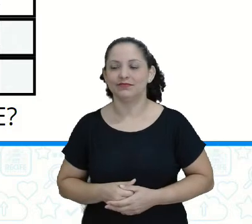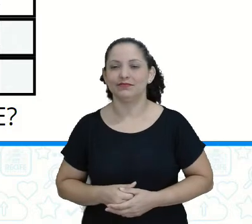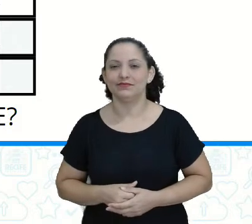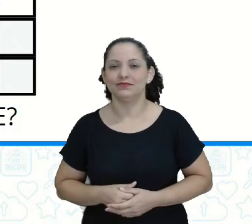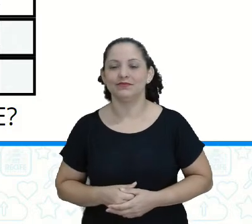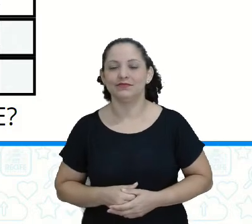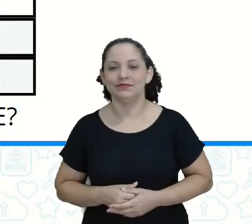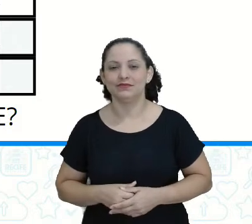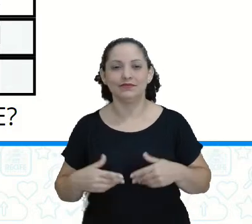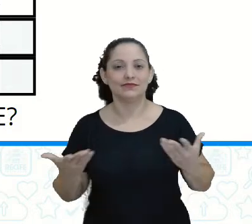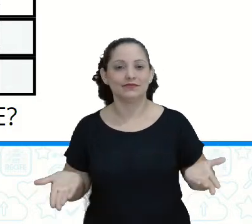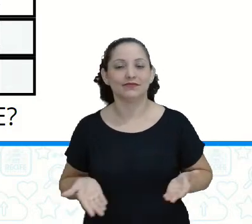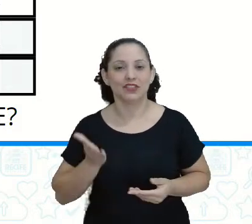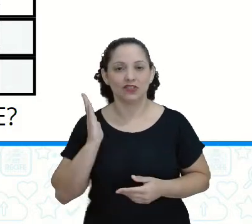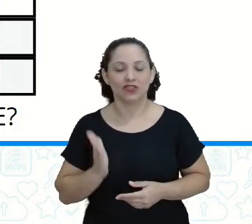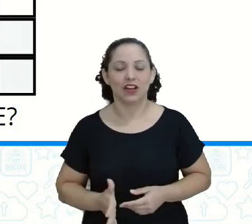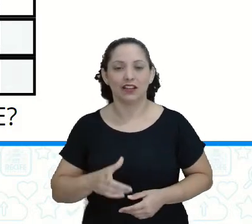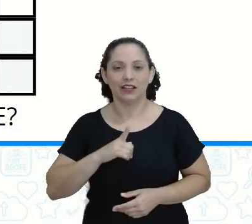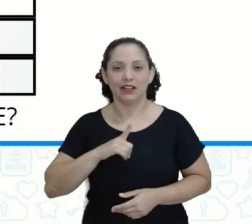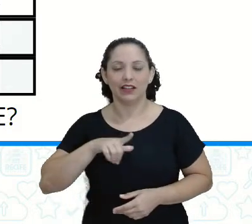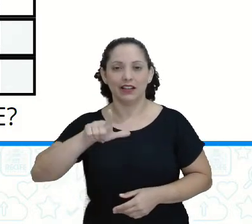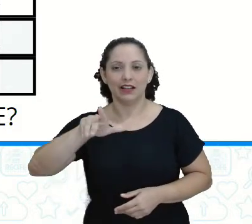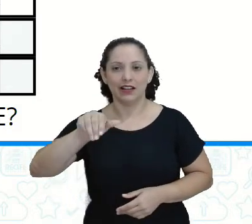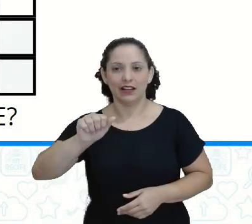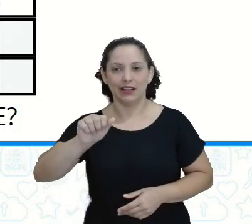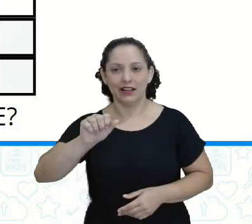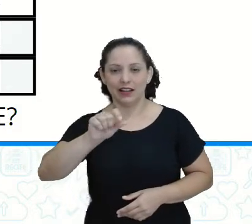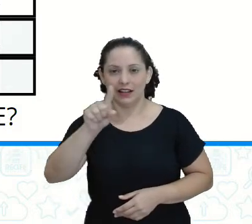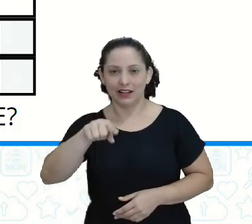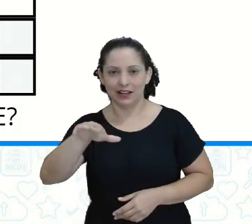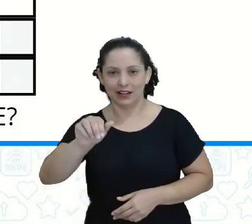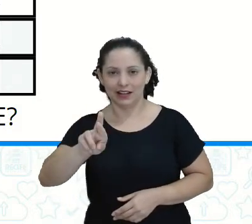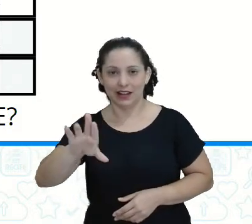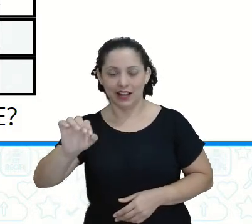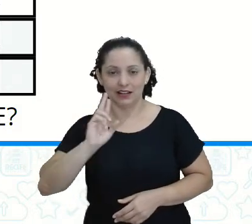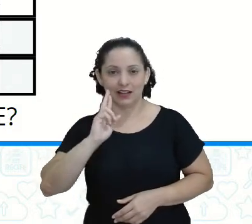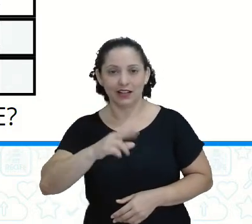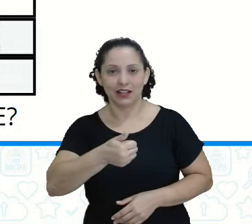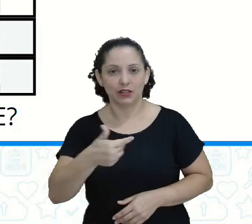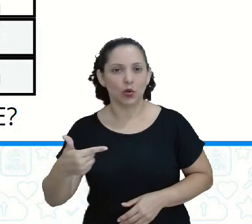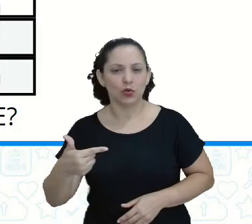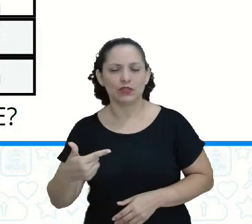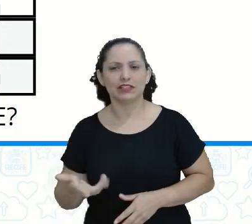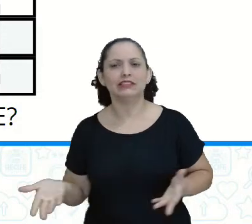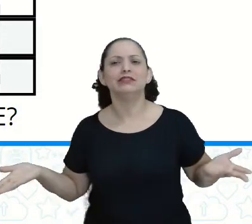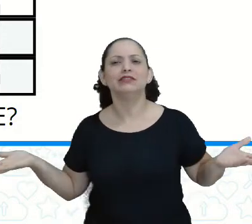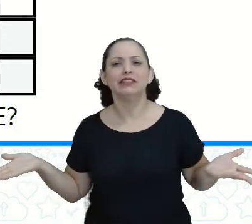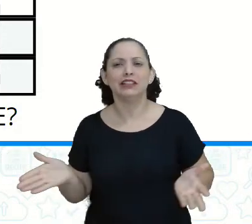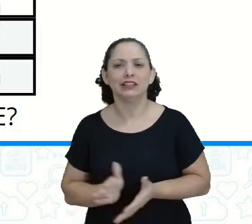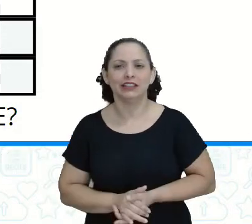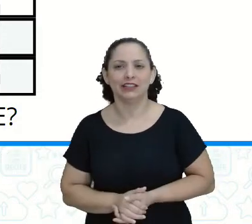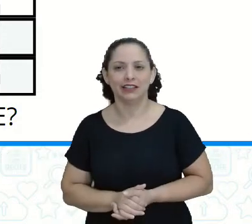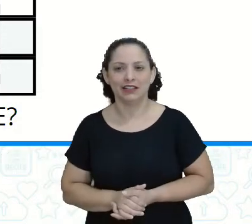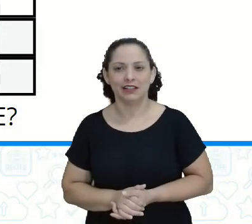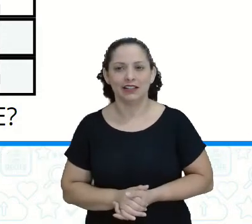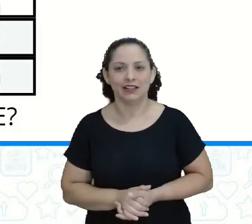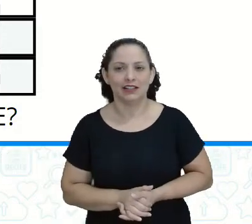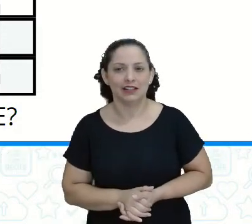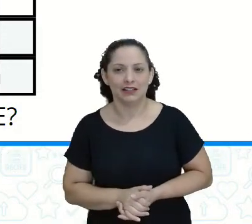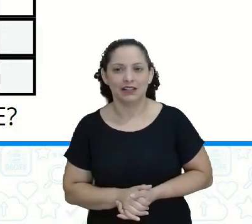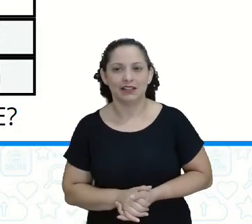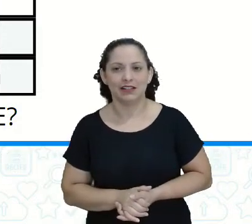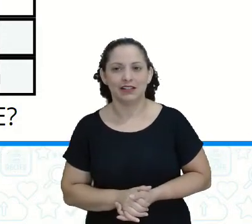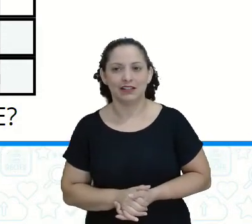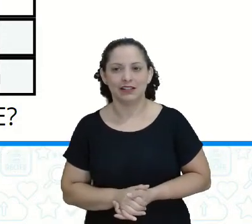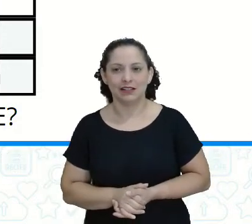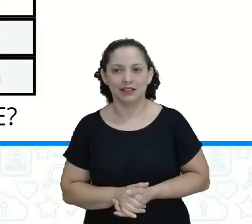E aí, professora Casey? Lázaro respondeu 12. 12. Será que é 12? Lucas, o que é